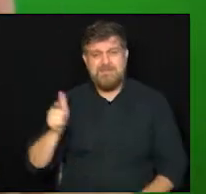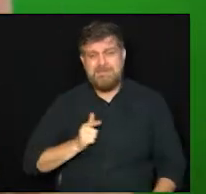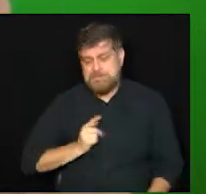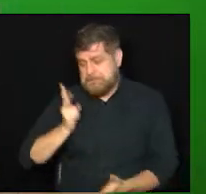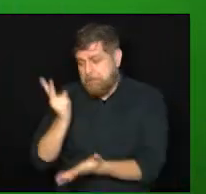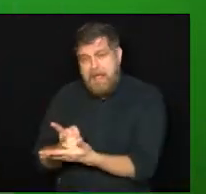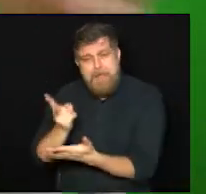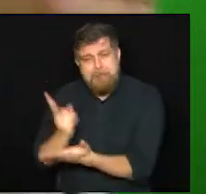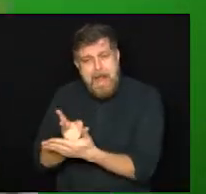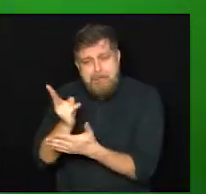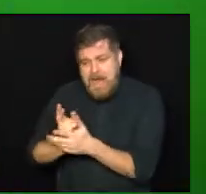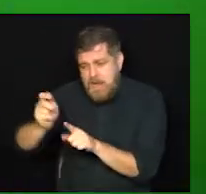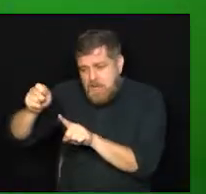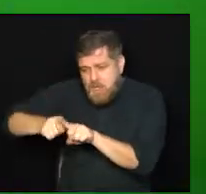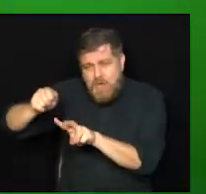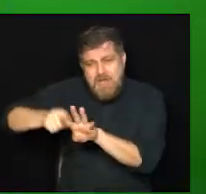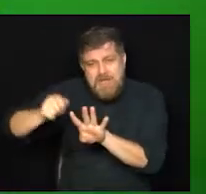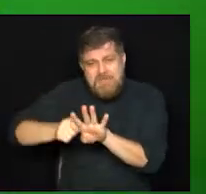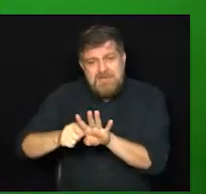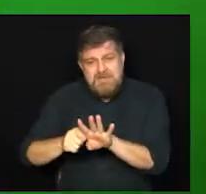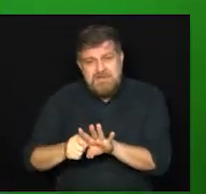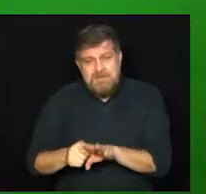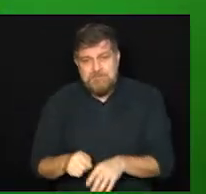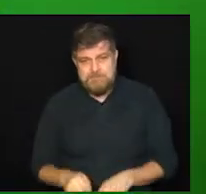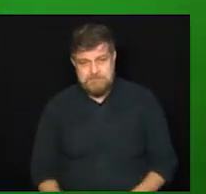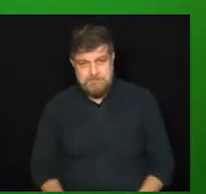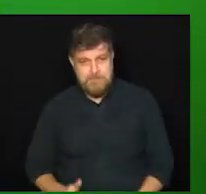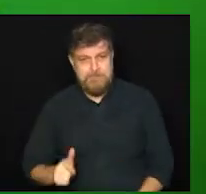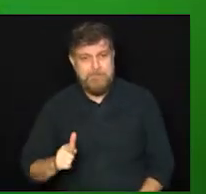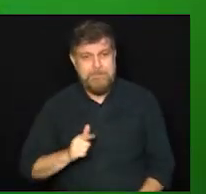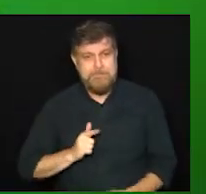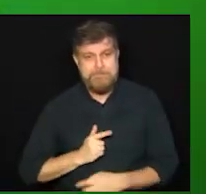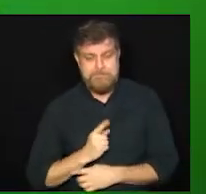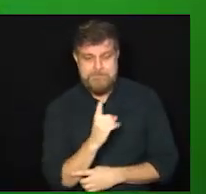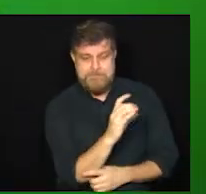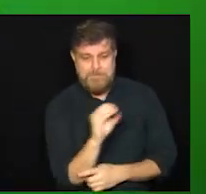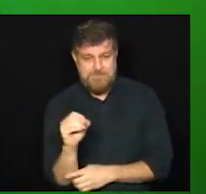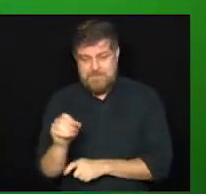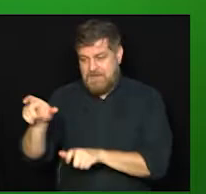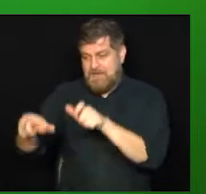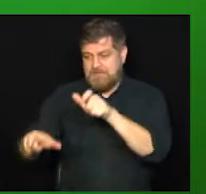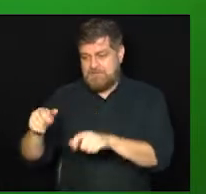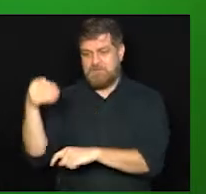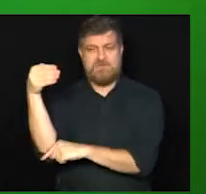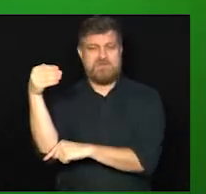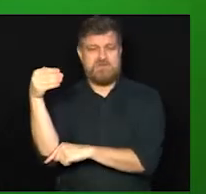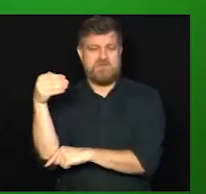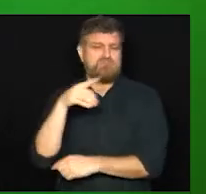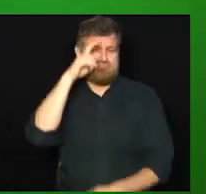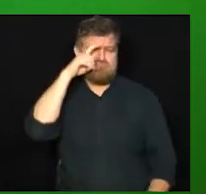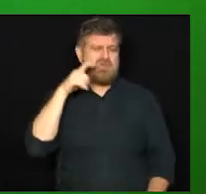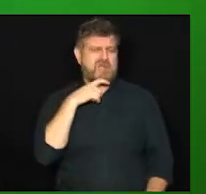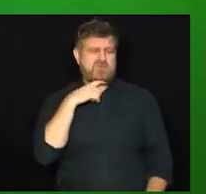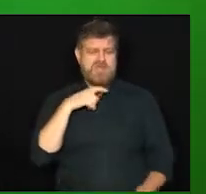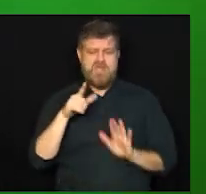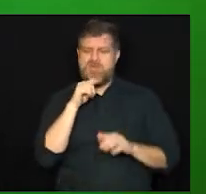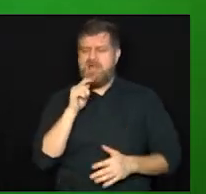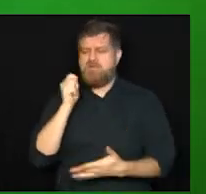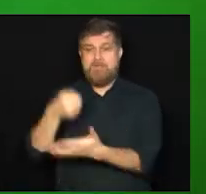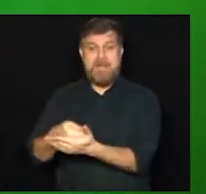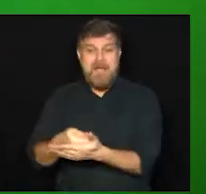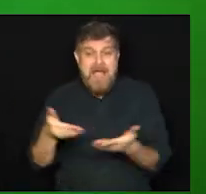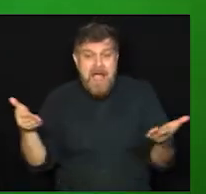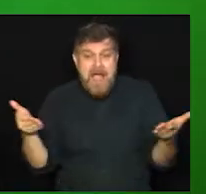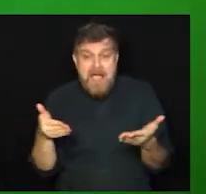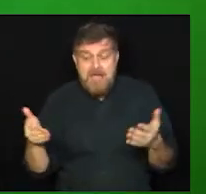fixo. Então, quando você tinha 100, 200 hóspedes, tranquilo esse valor fixo. E agora que você